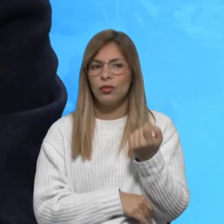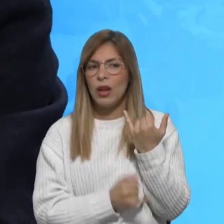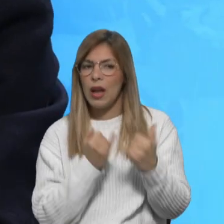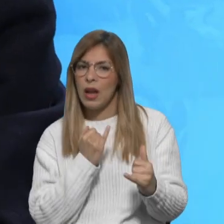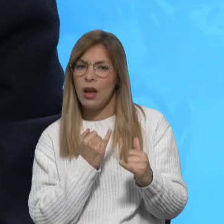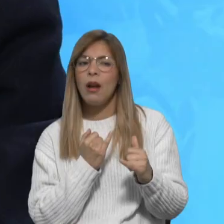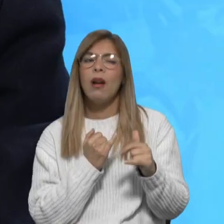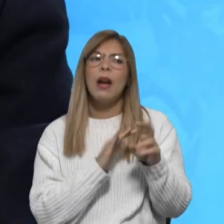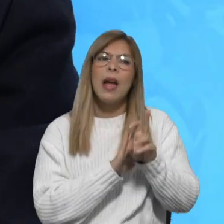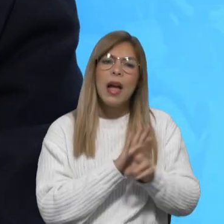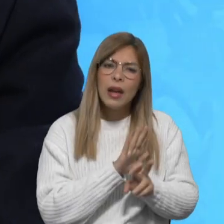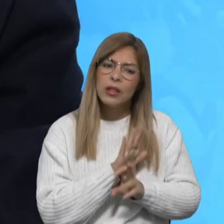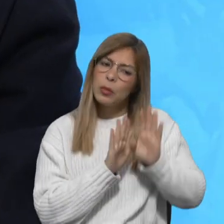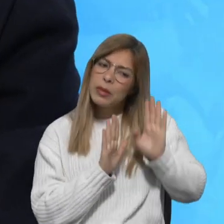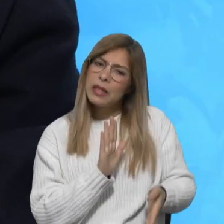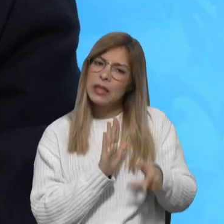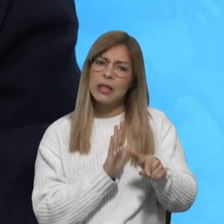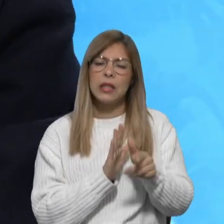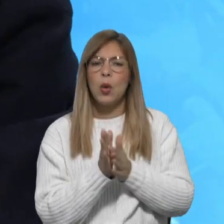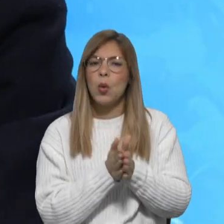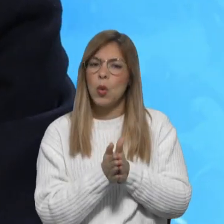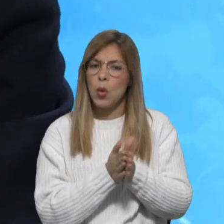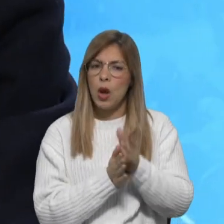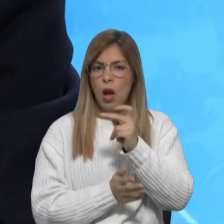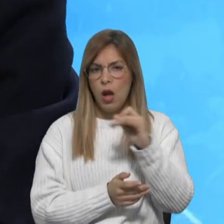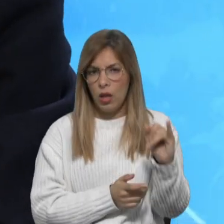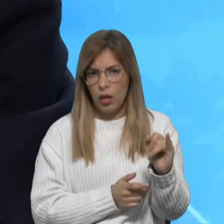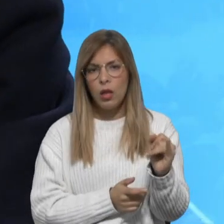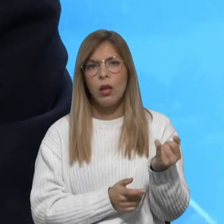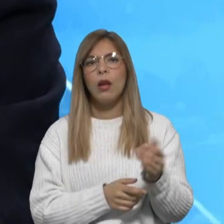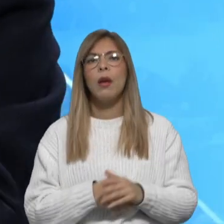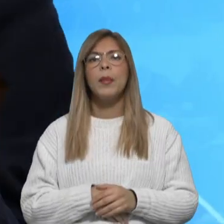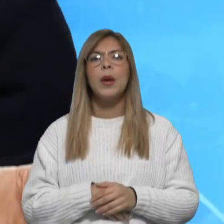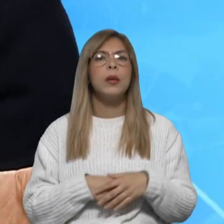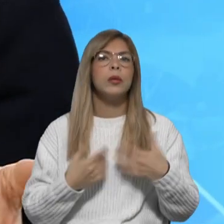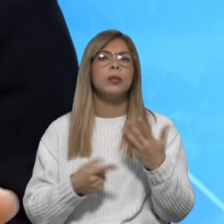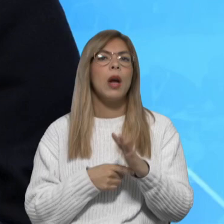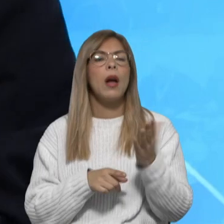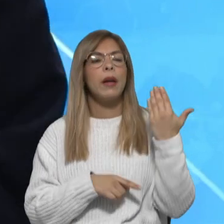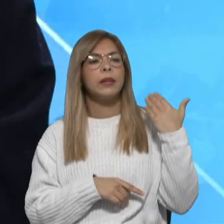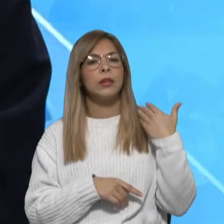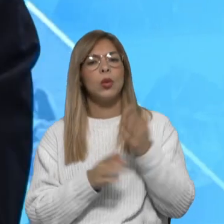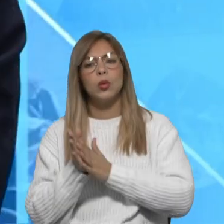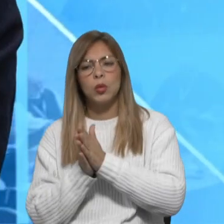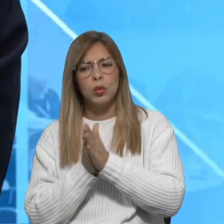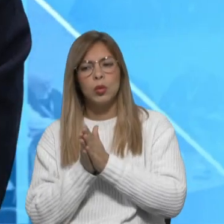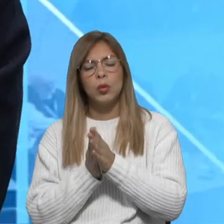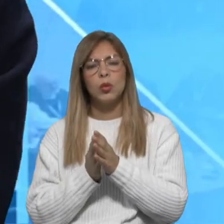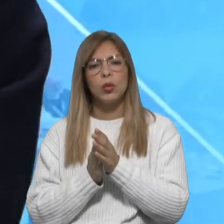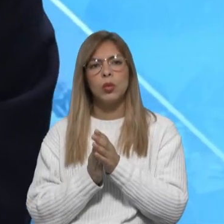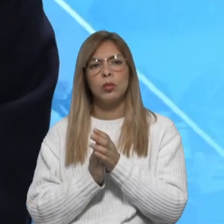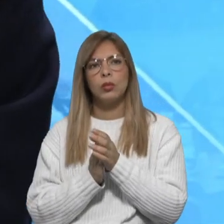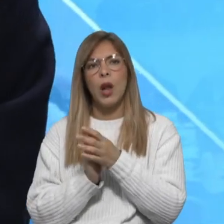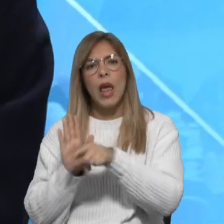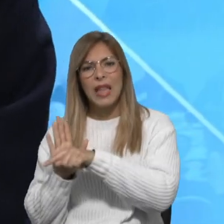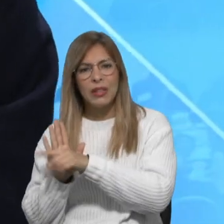éticas para a utilização da inteligência artificial. Nós podemos pensar nos maus usos, mas obviamente que temos muitos bons usos. E